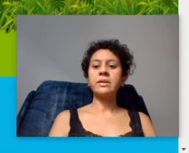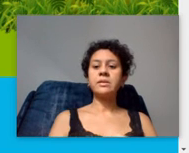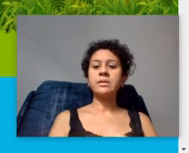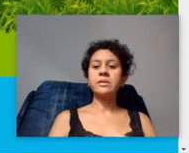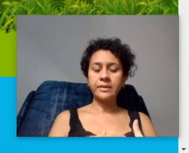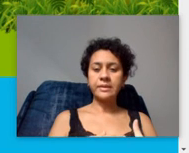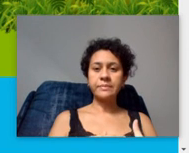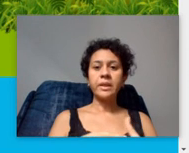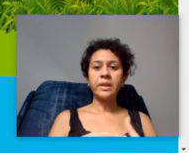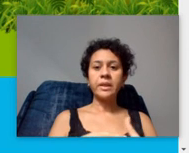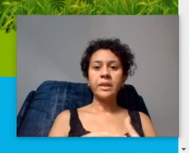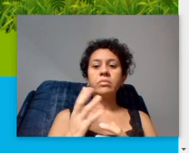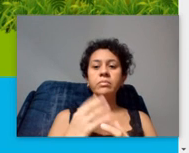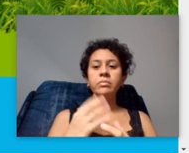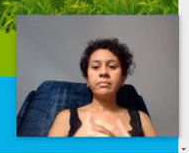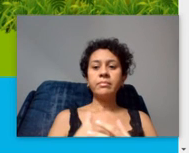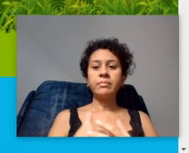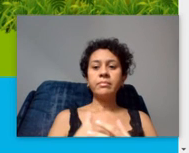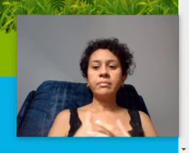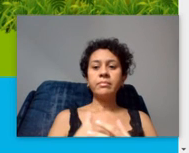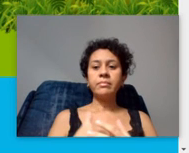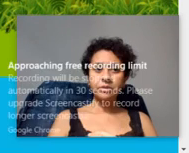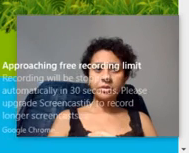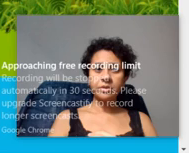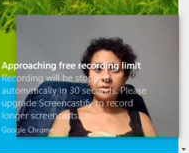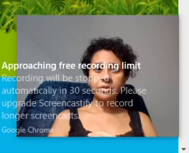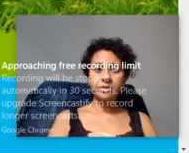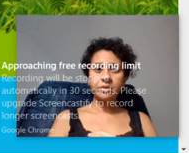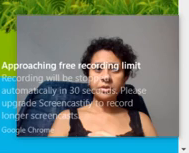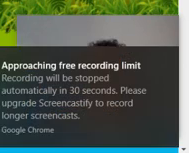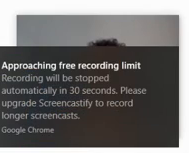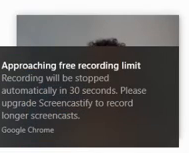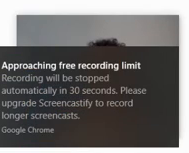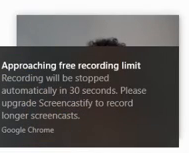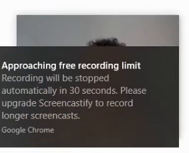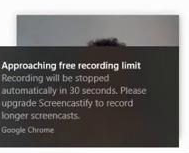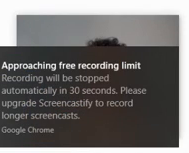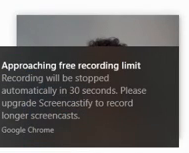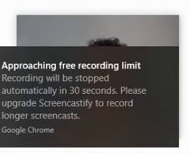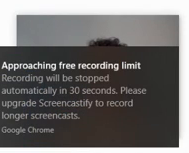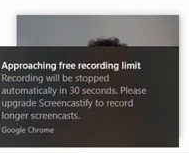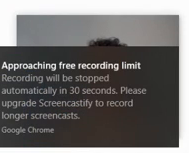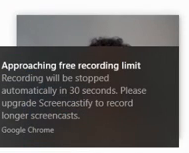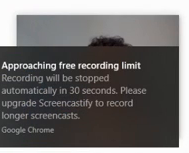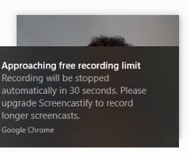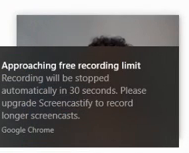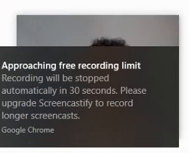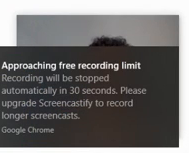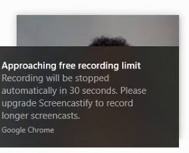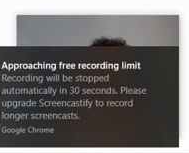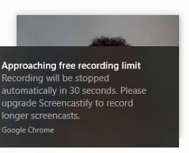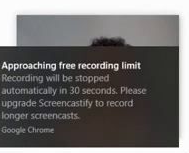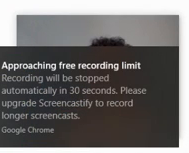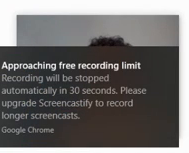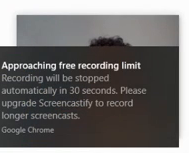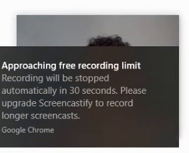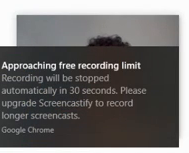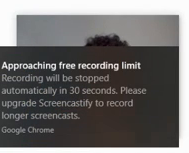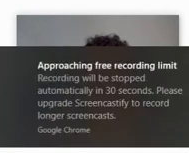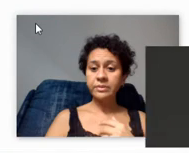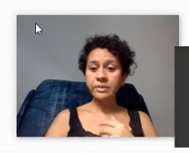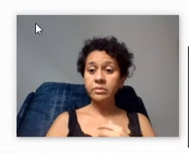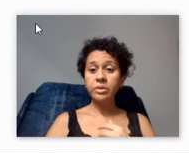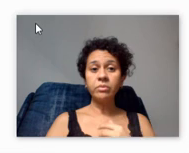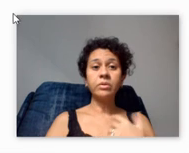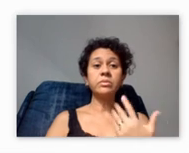jogos para as vogais: um mais iniciante, né? Um outro mais, um pouquinho